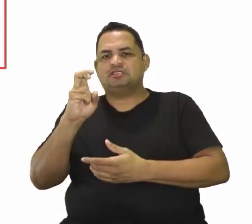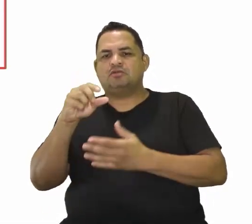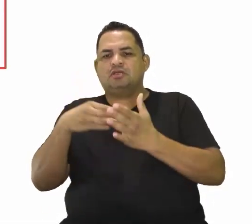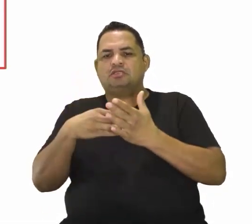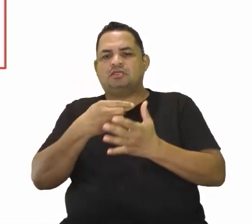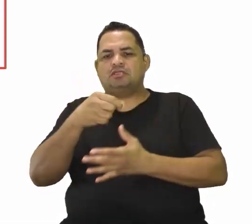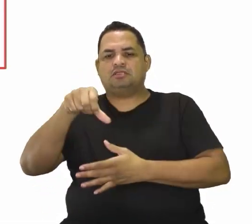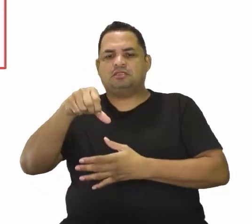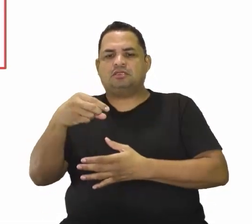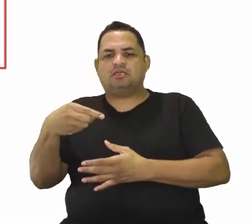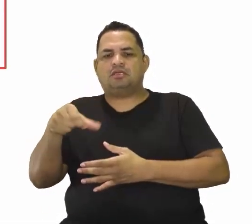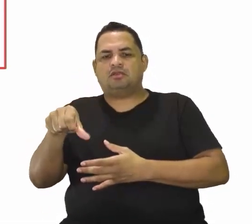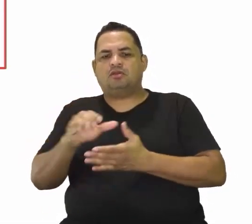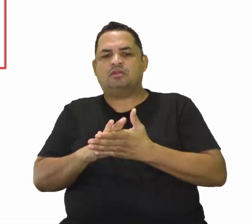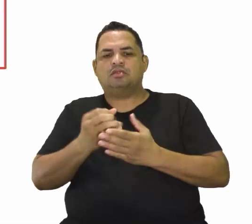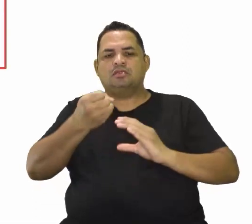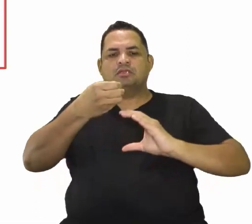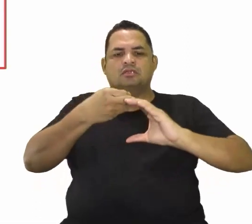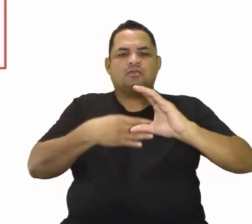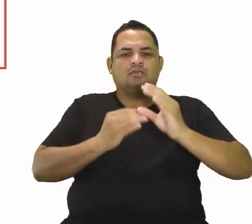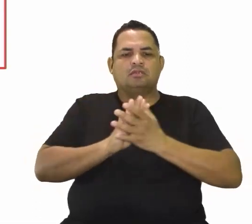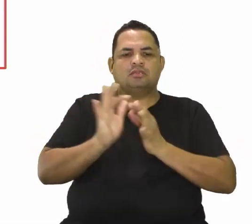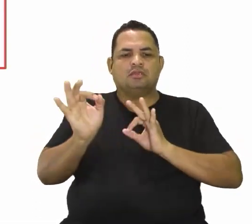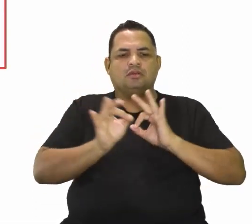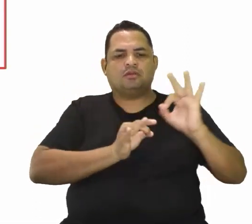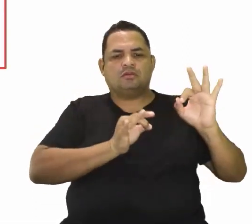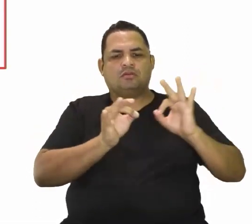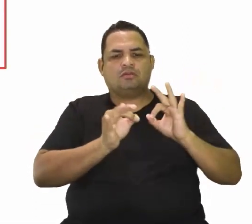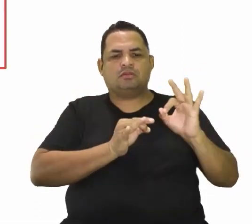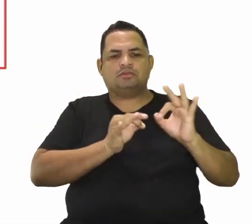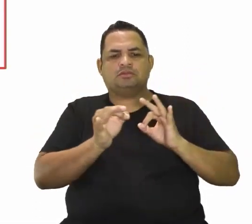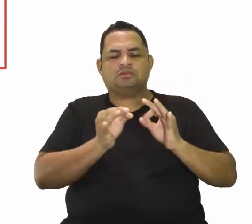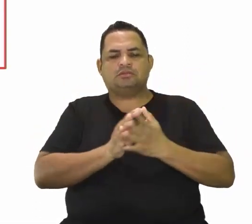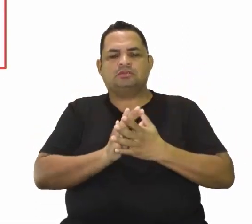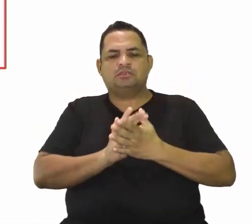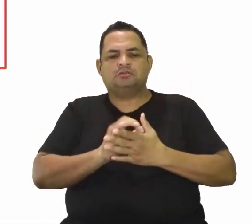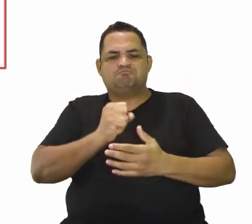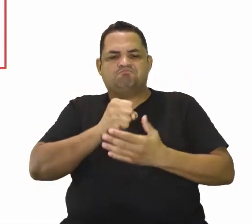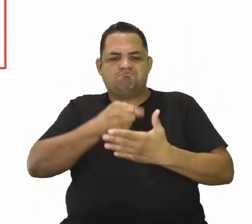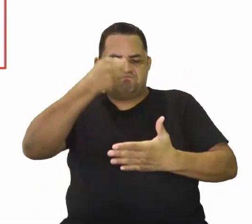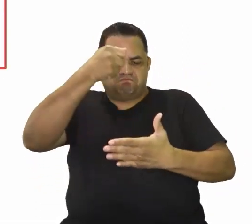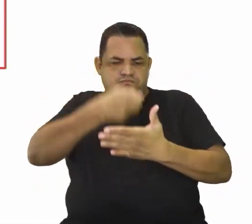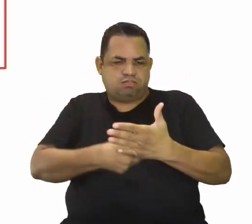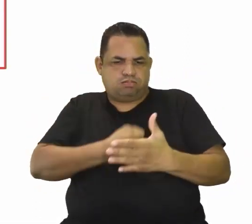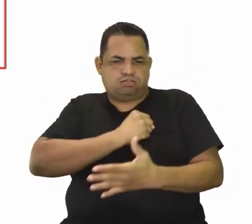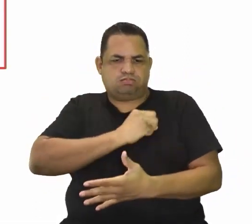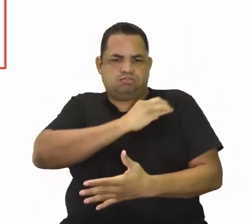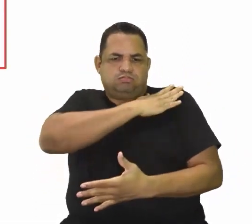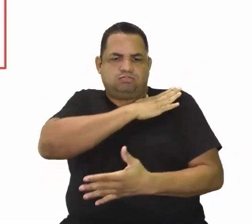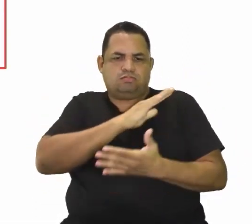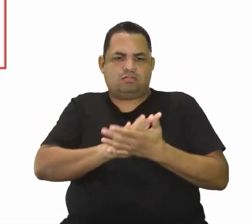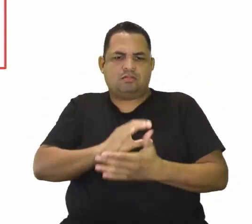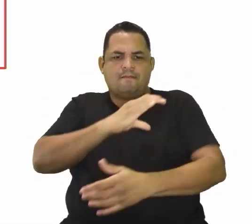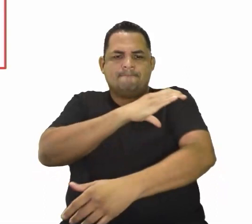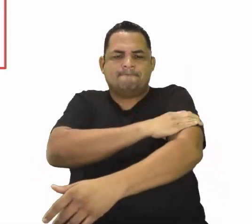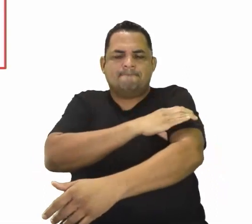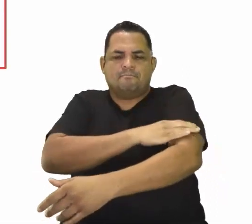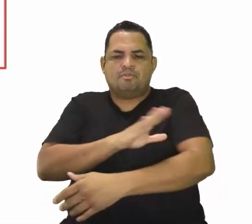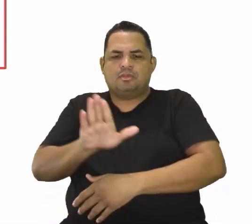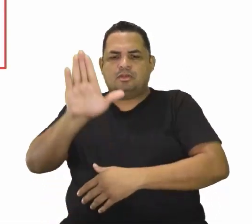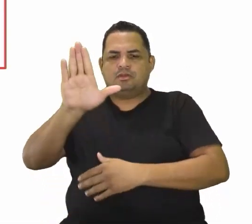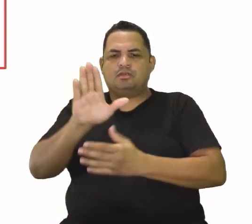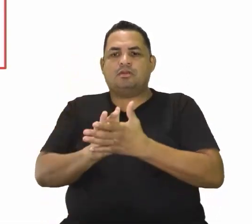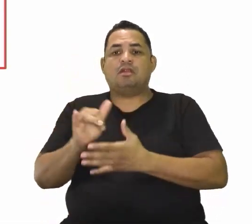39, aí já passa a ser caracterizado pela implantação da ditadura fascista no